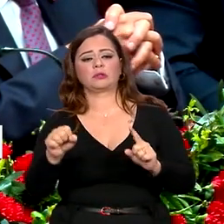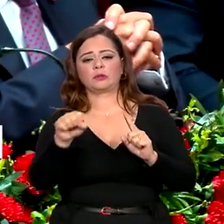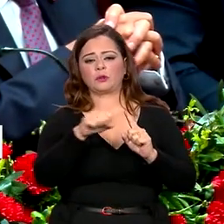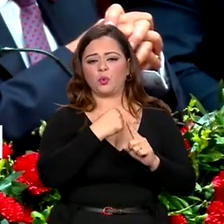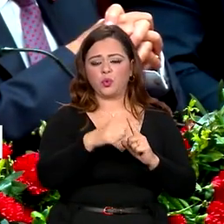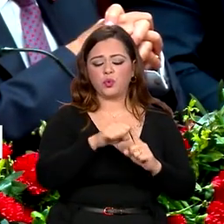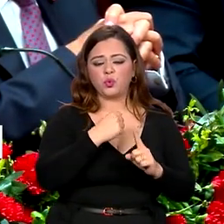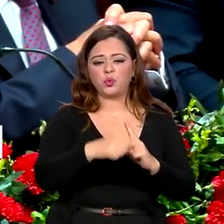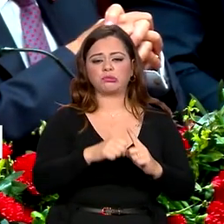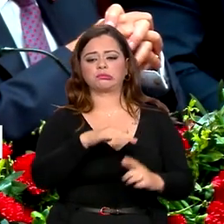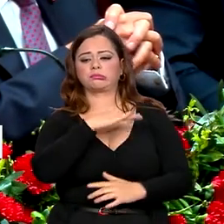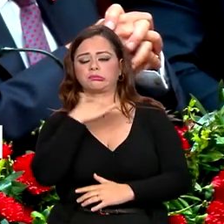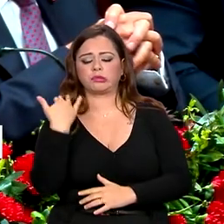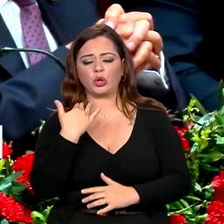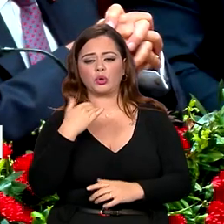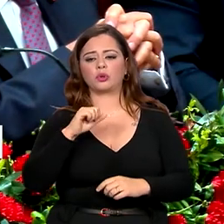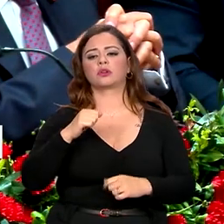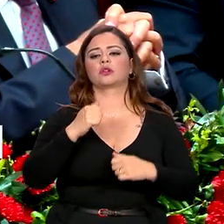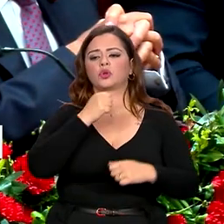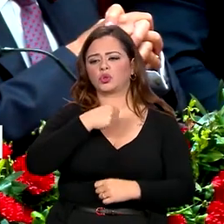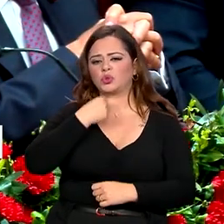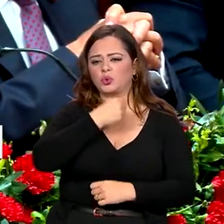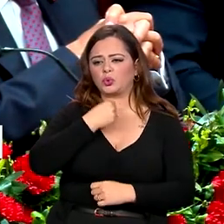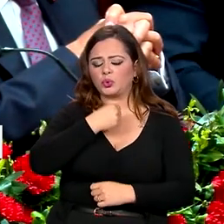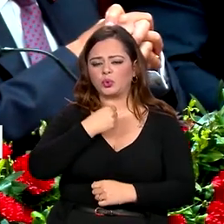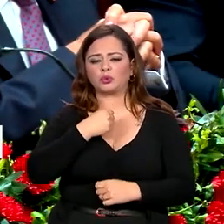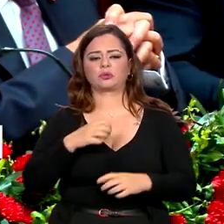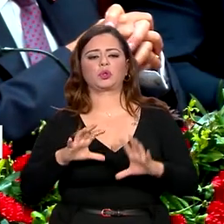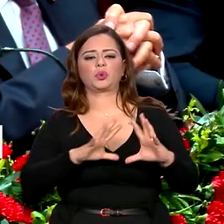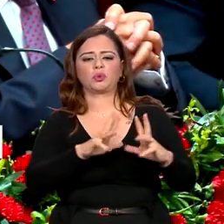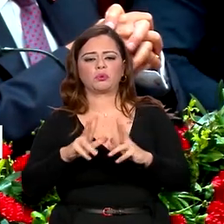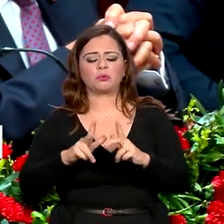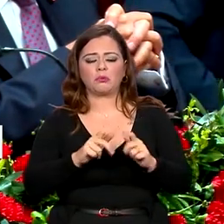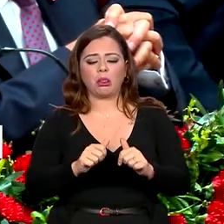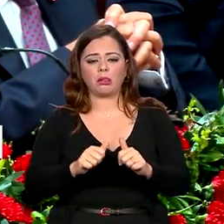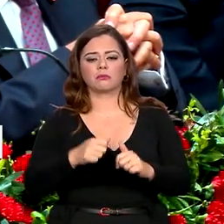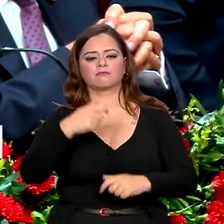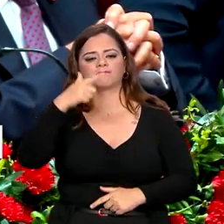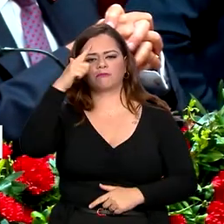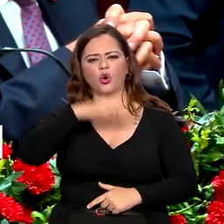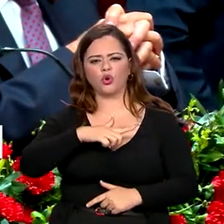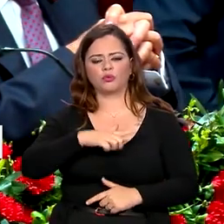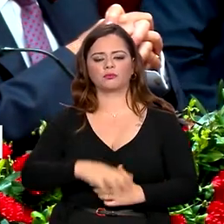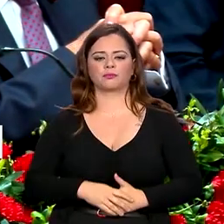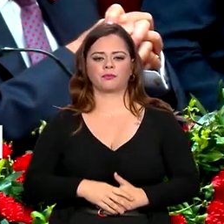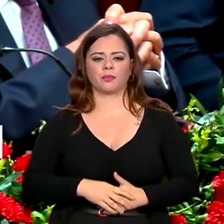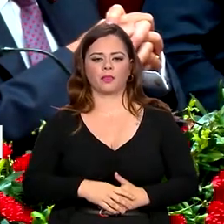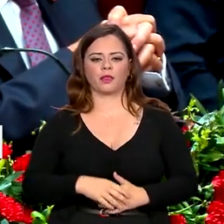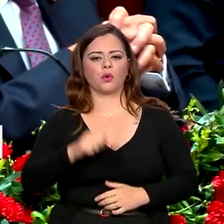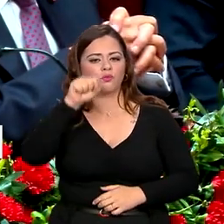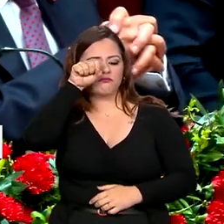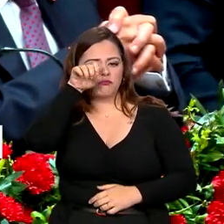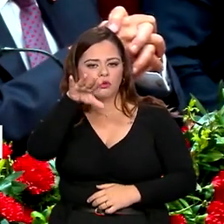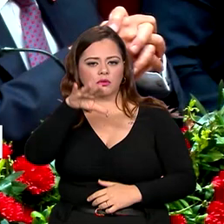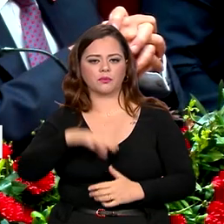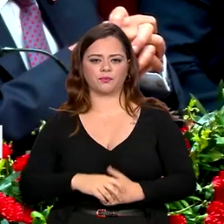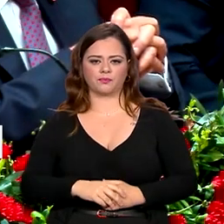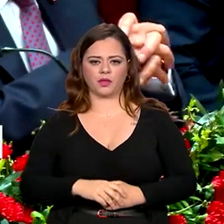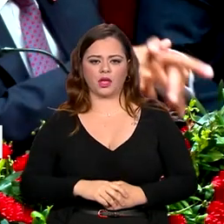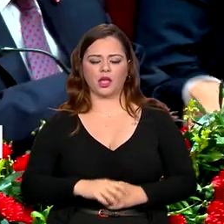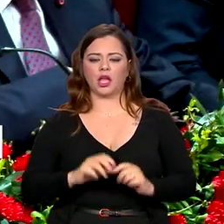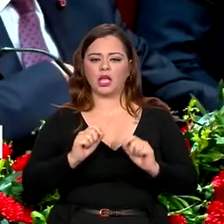operários, jornalistas e militantes perpetrados pela ditadura. Chico Buarque,